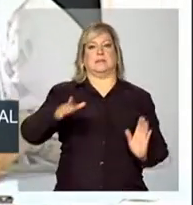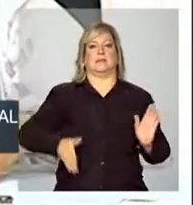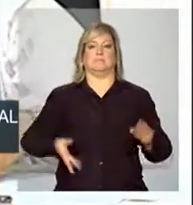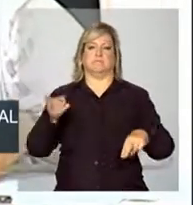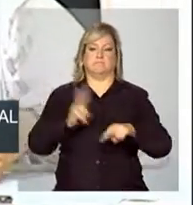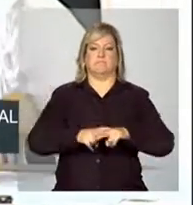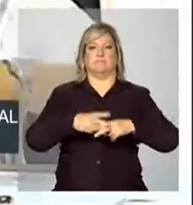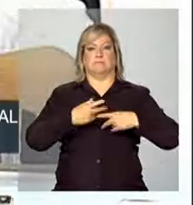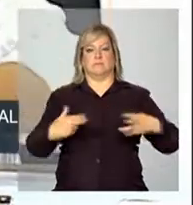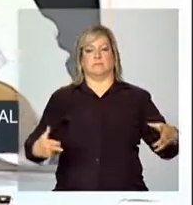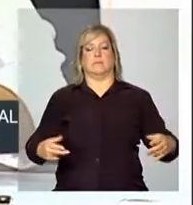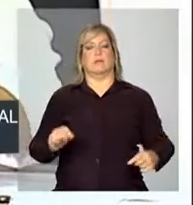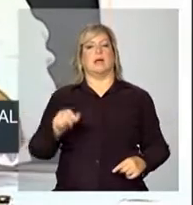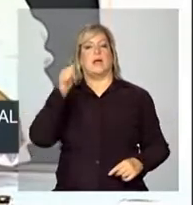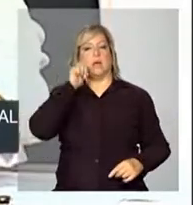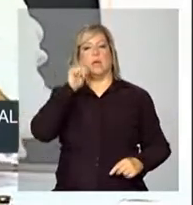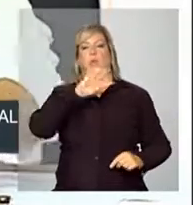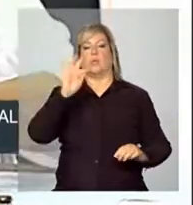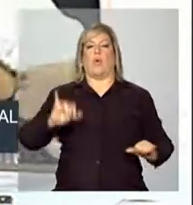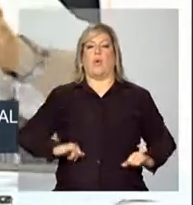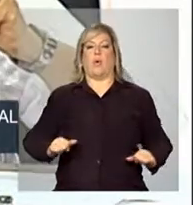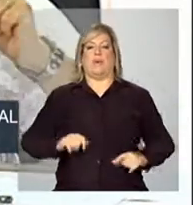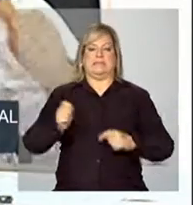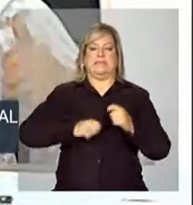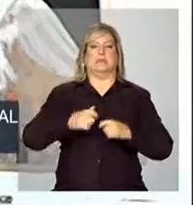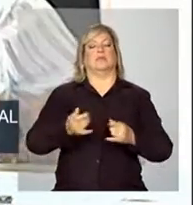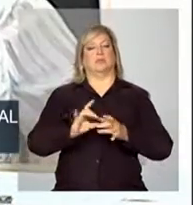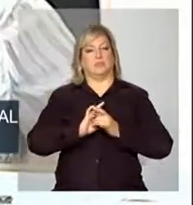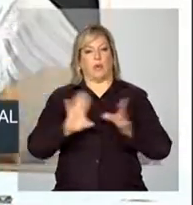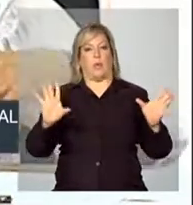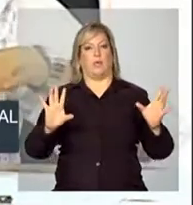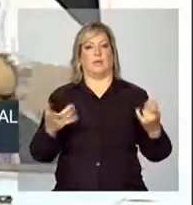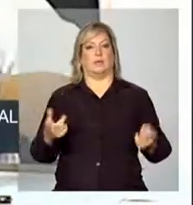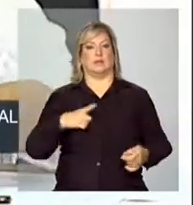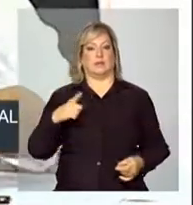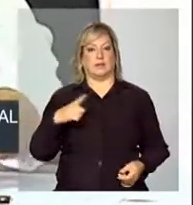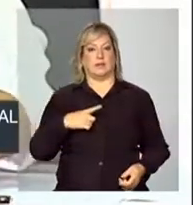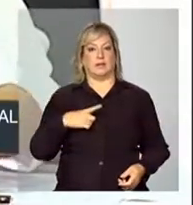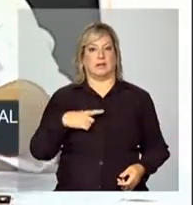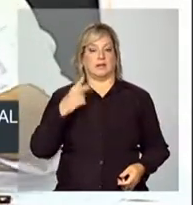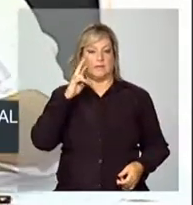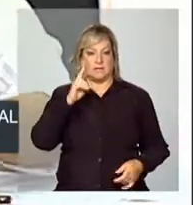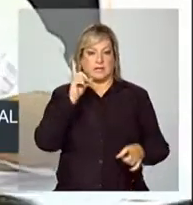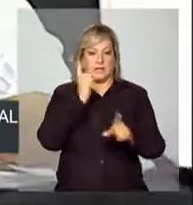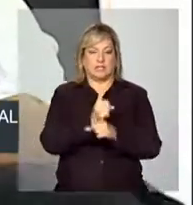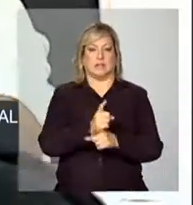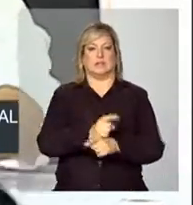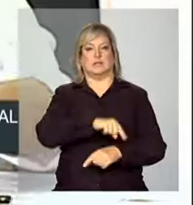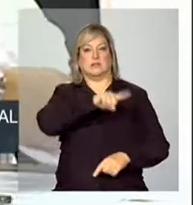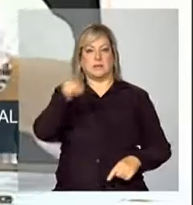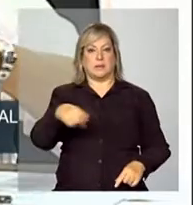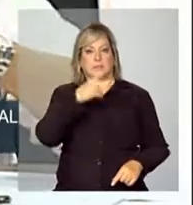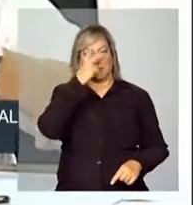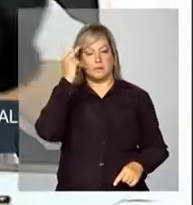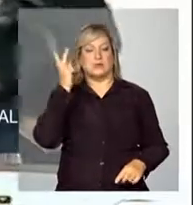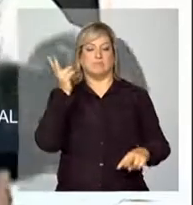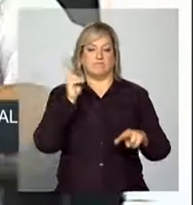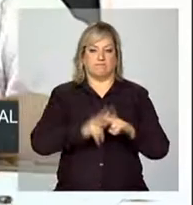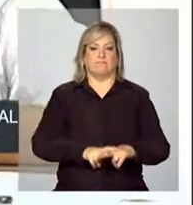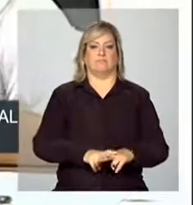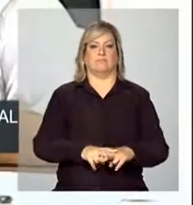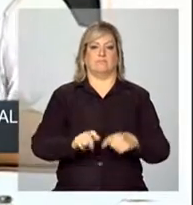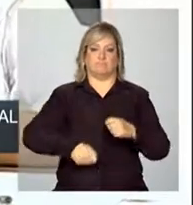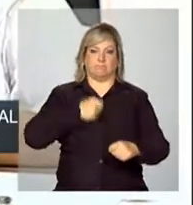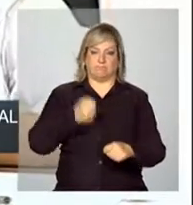é de identificação né dos traficantes e a prisão